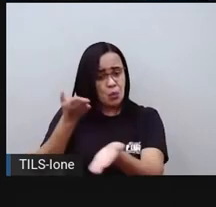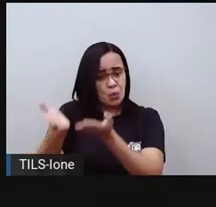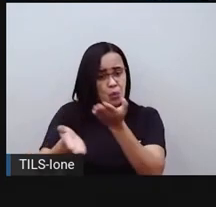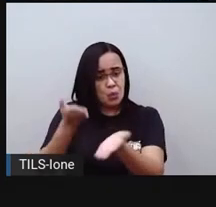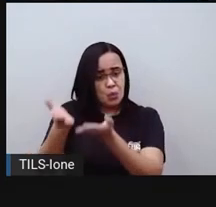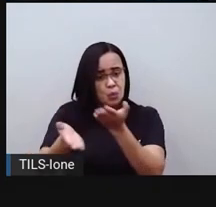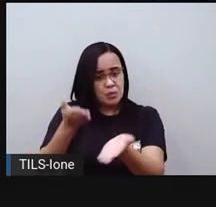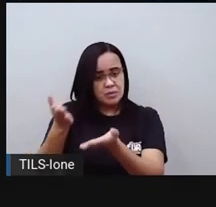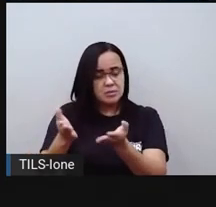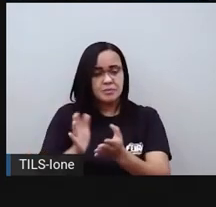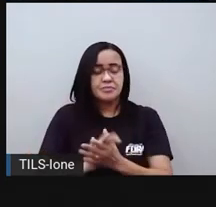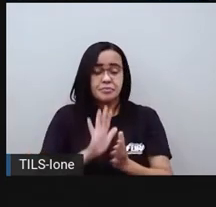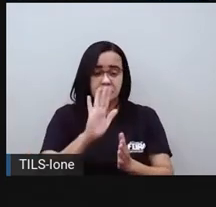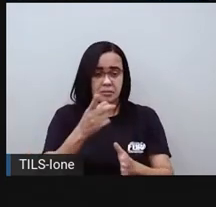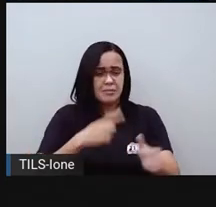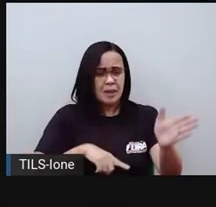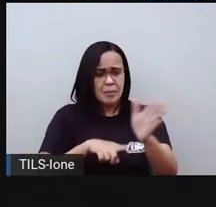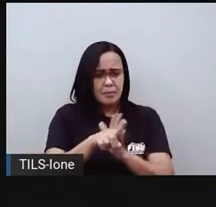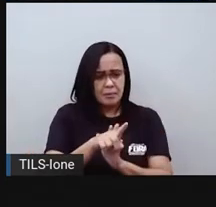pergunta.